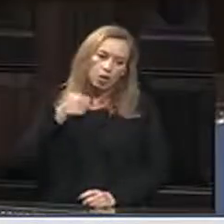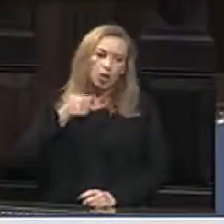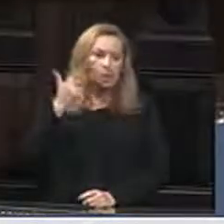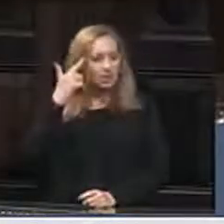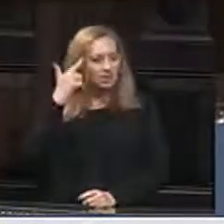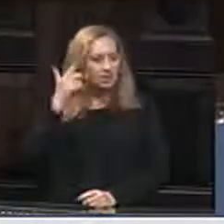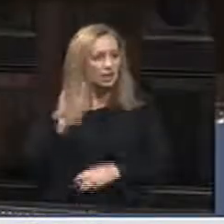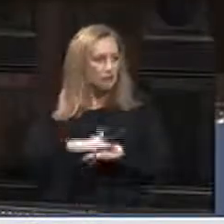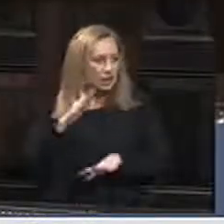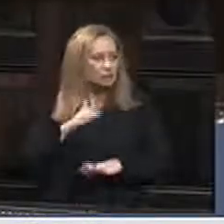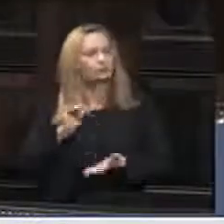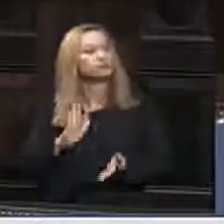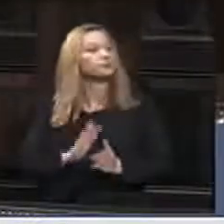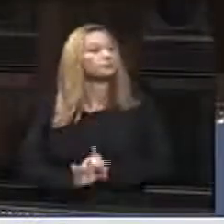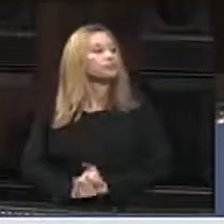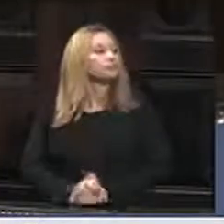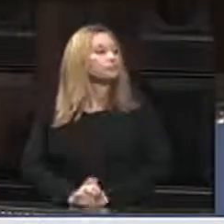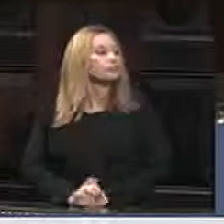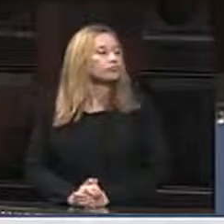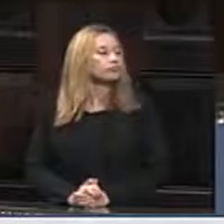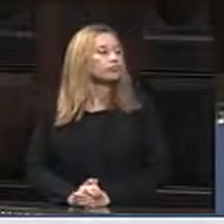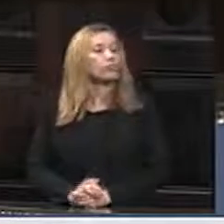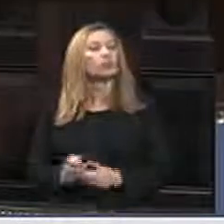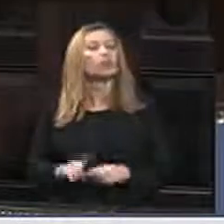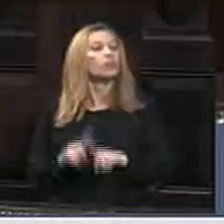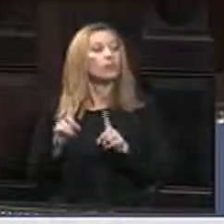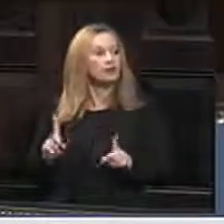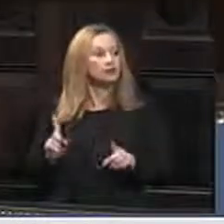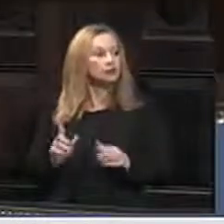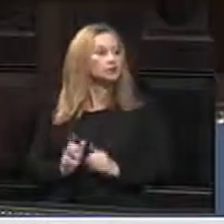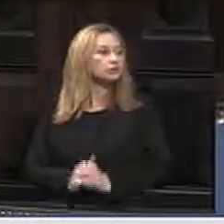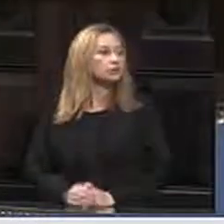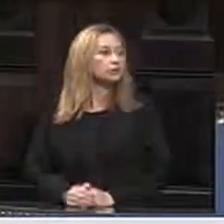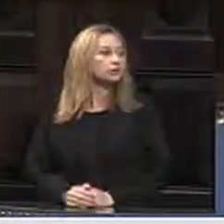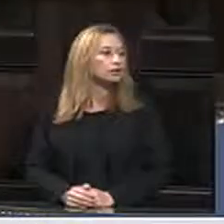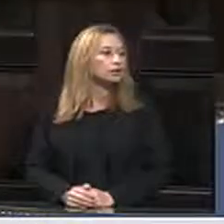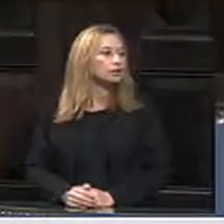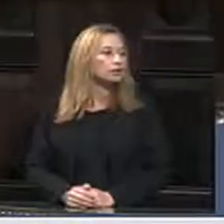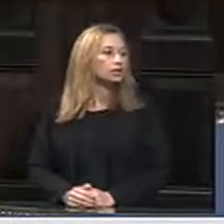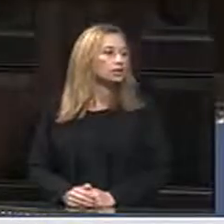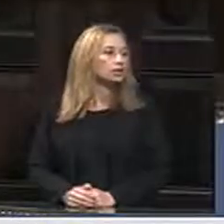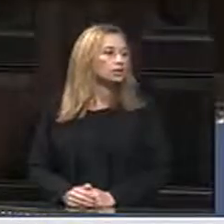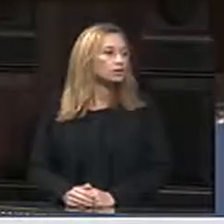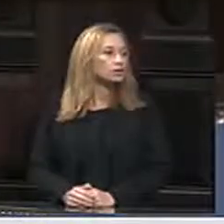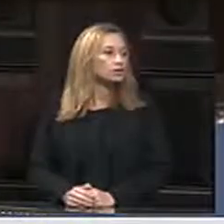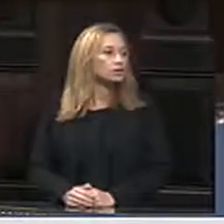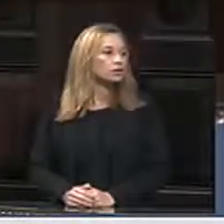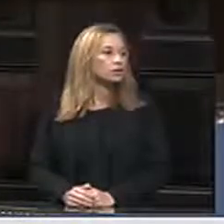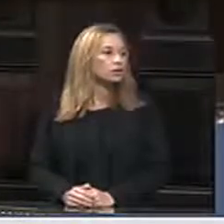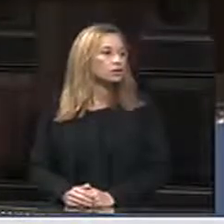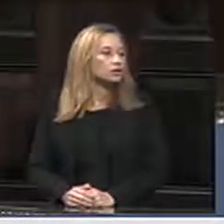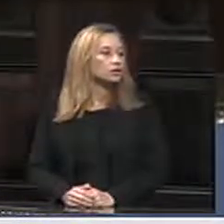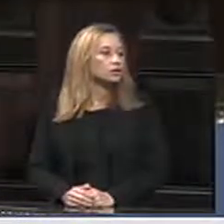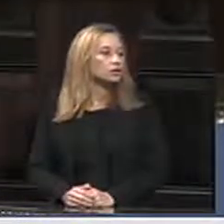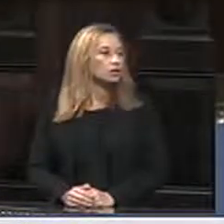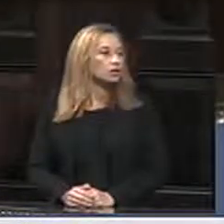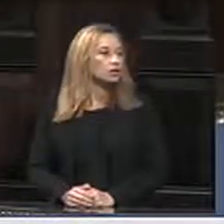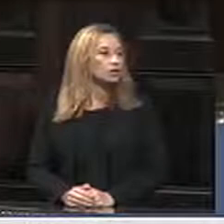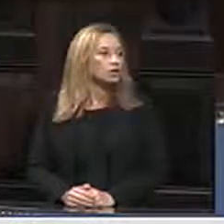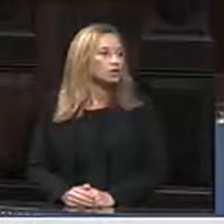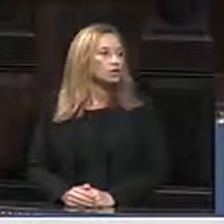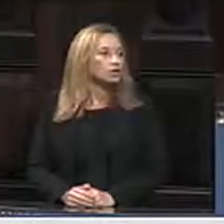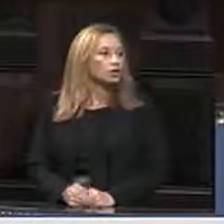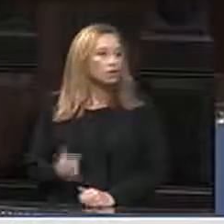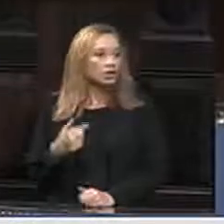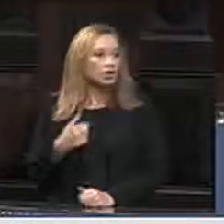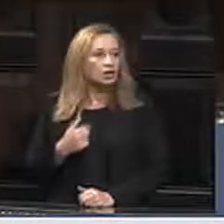o procedimento correto, não é? Mas, de qualquer maneira, quer dizer, eu sou um entusiasta